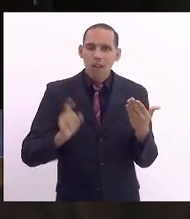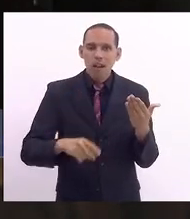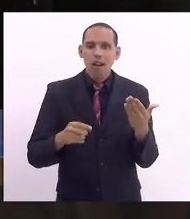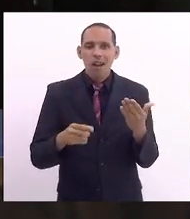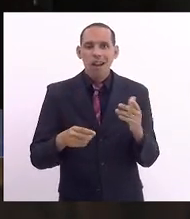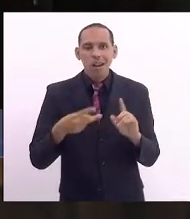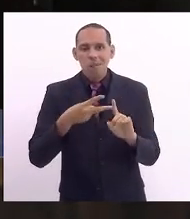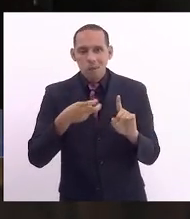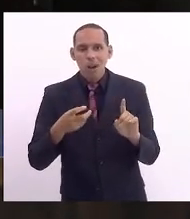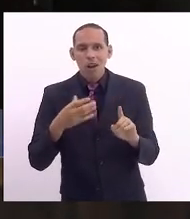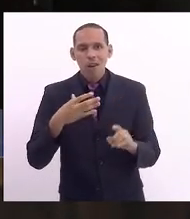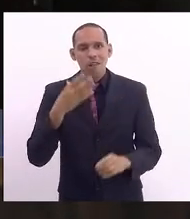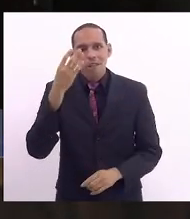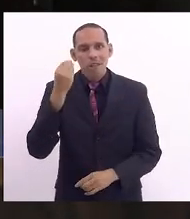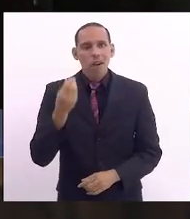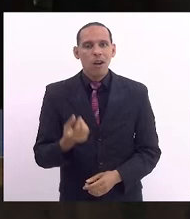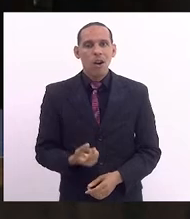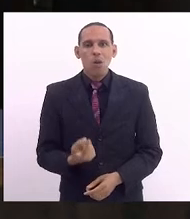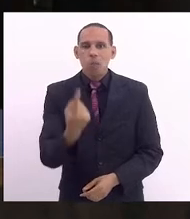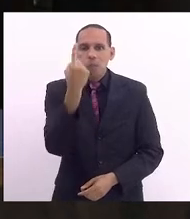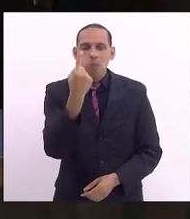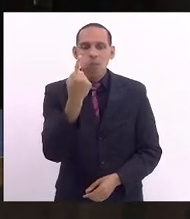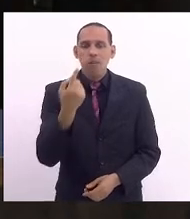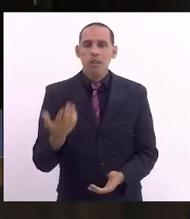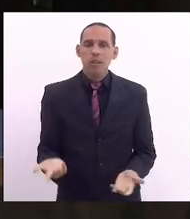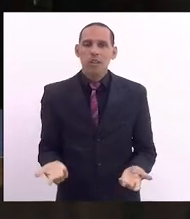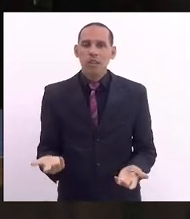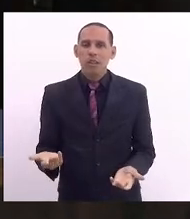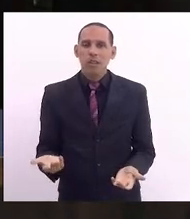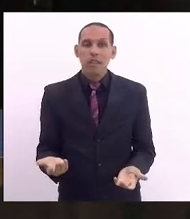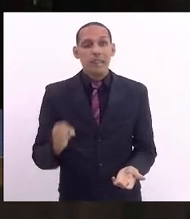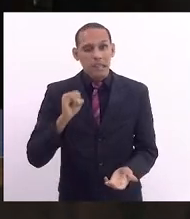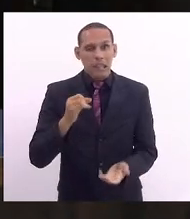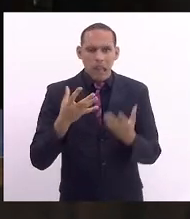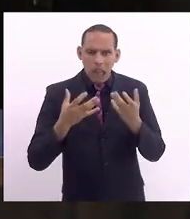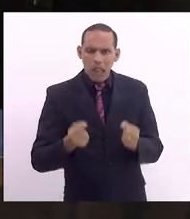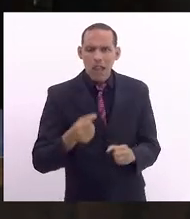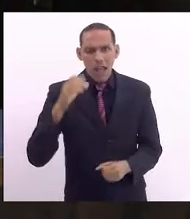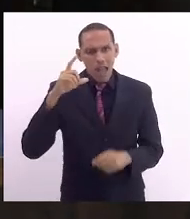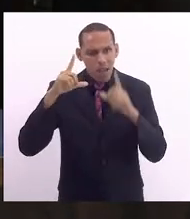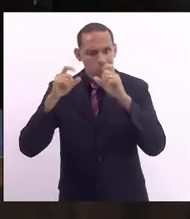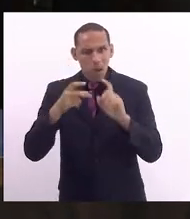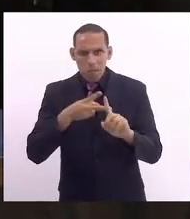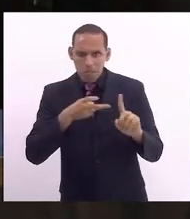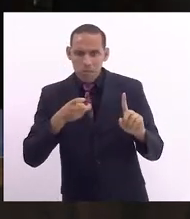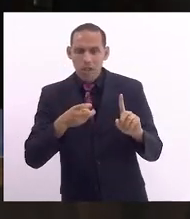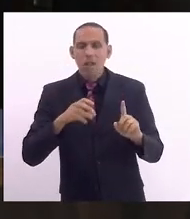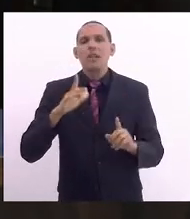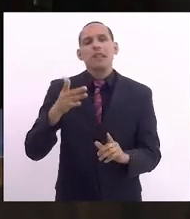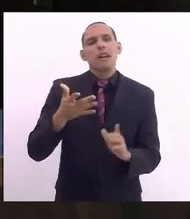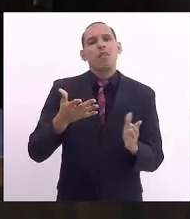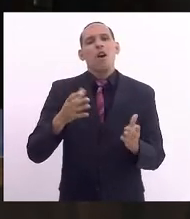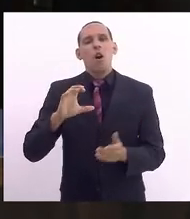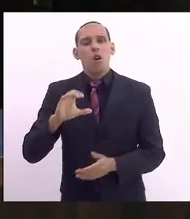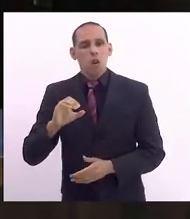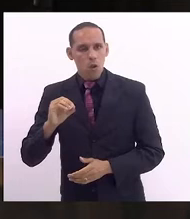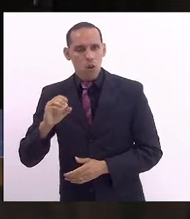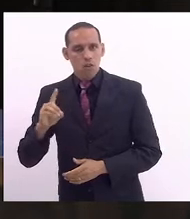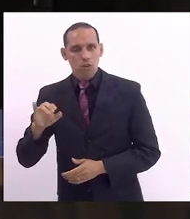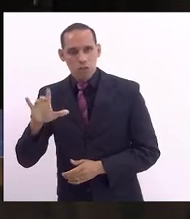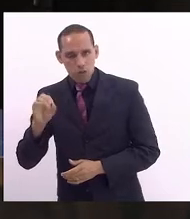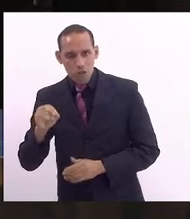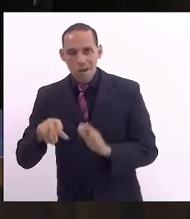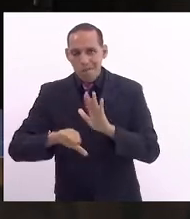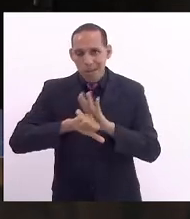reconhecimento é a única prova. E, no caso da adoção do reconhecimento, o Código de Processo Penal é bem claro ao trazer